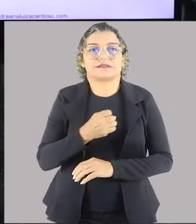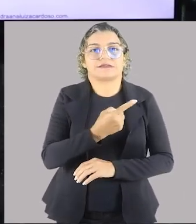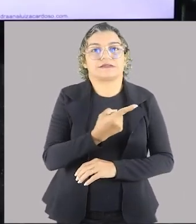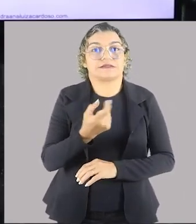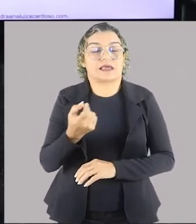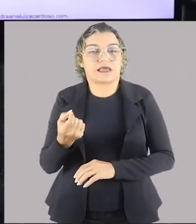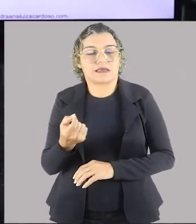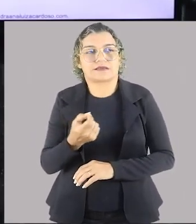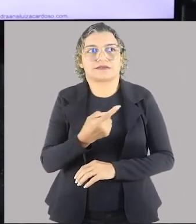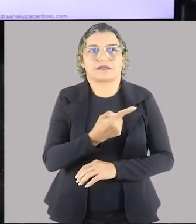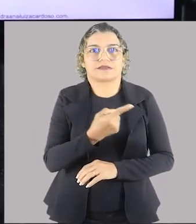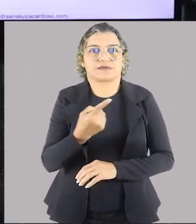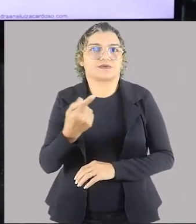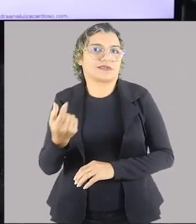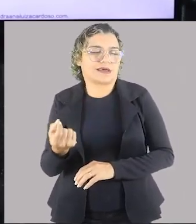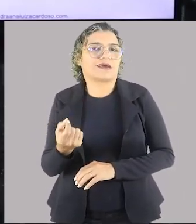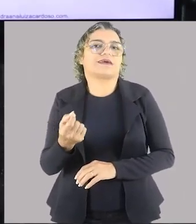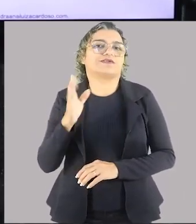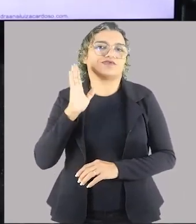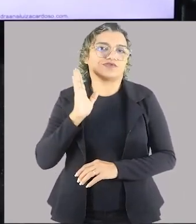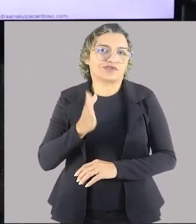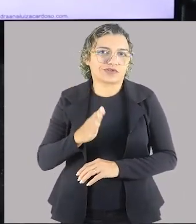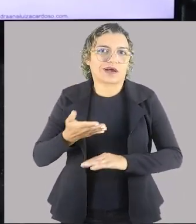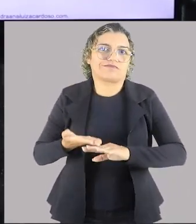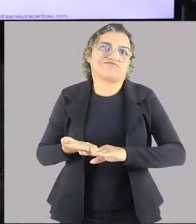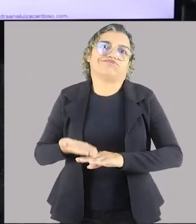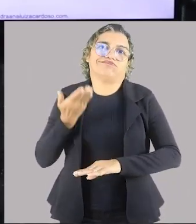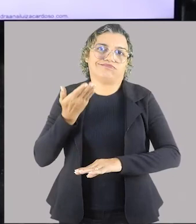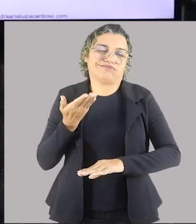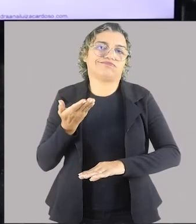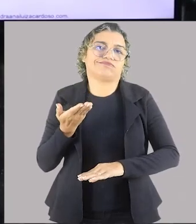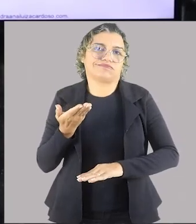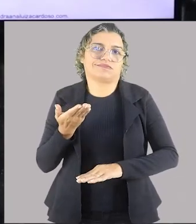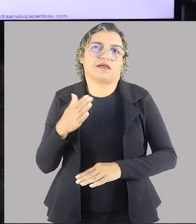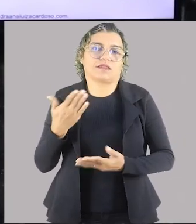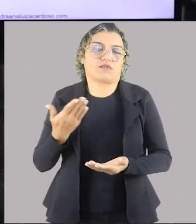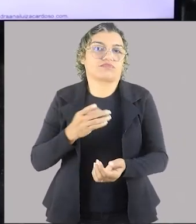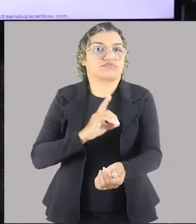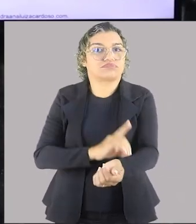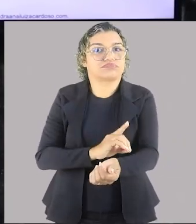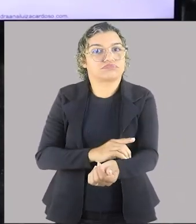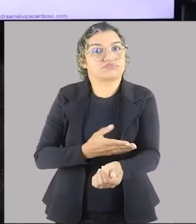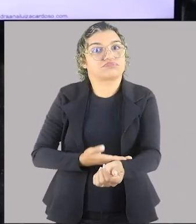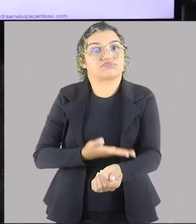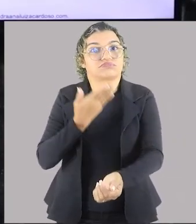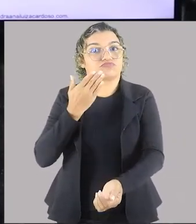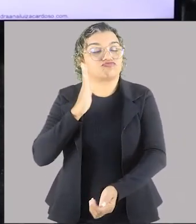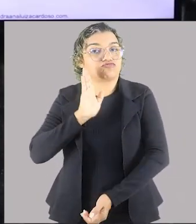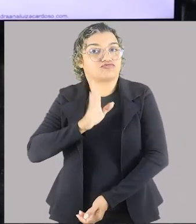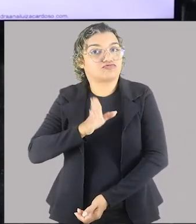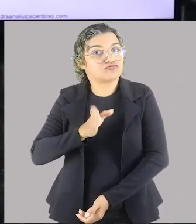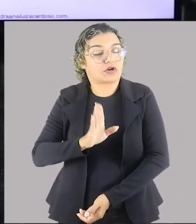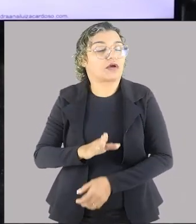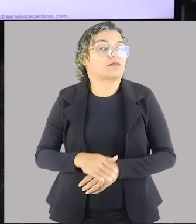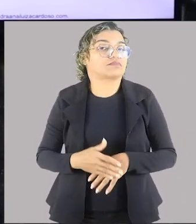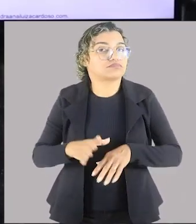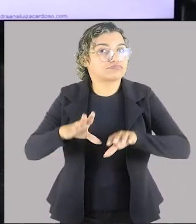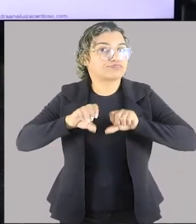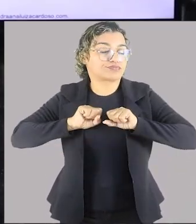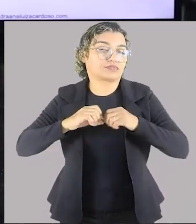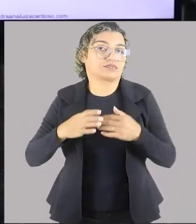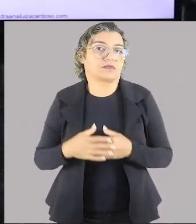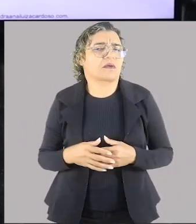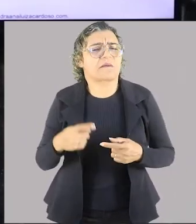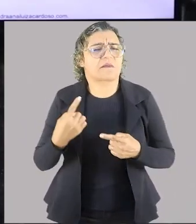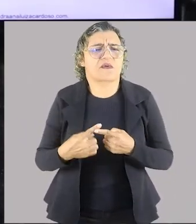110, essa glicemia já está alterada. Acima de 110, o indivíduo ele já pode ser considerado com o diabetes. E